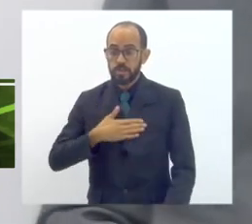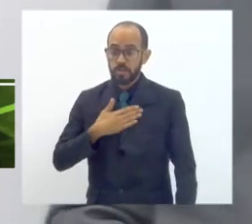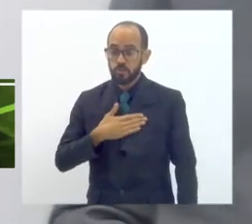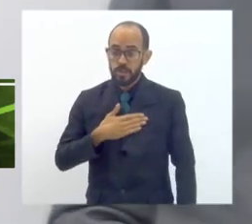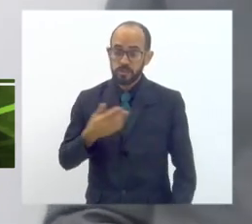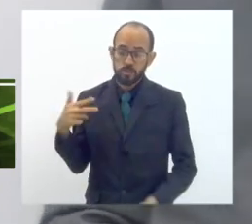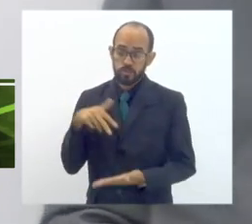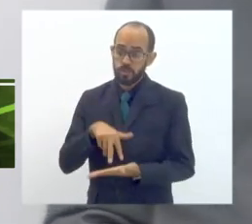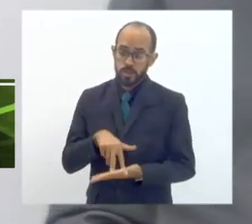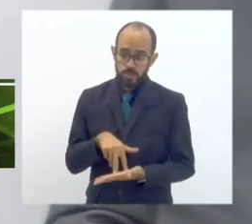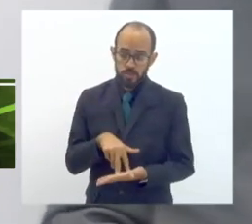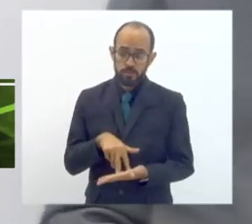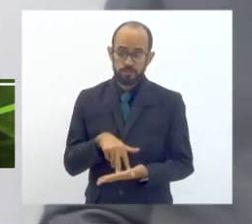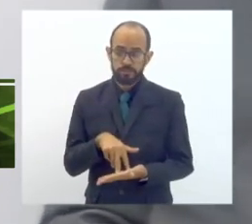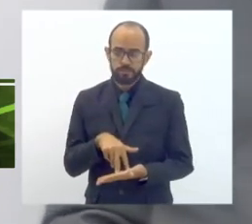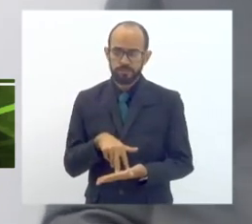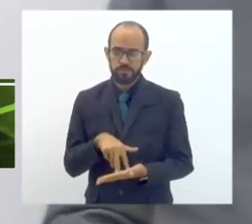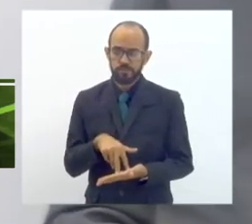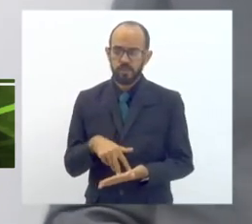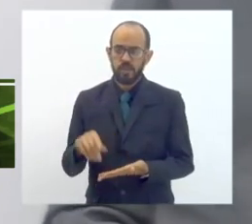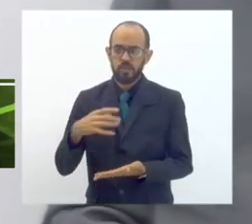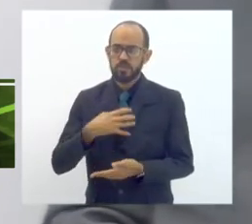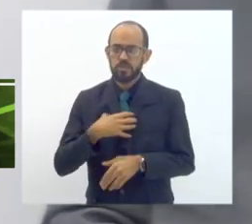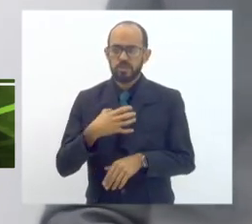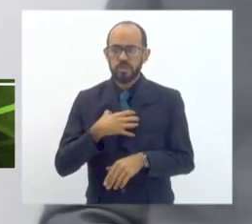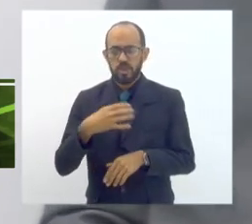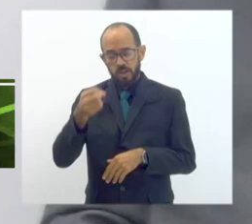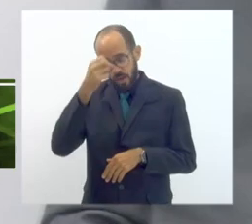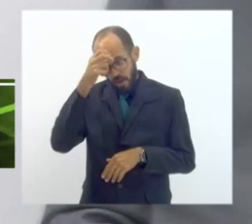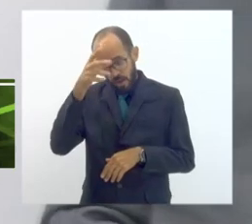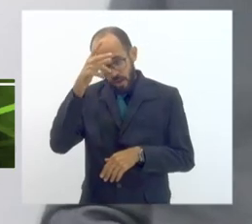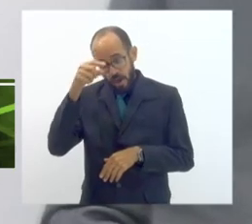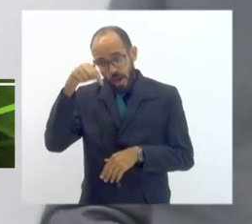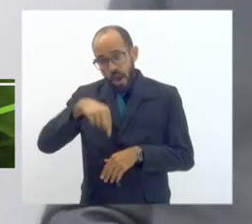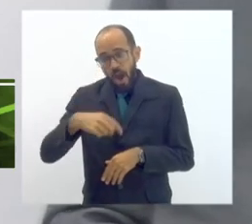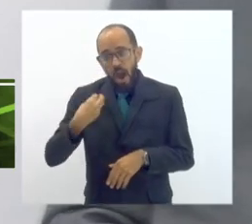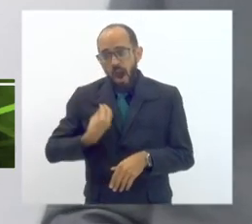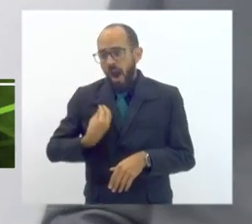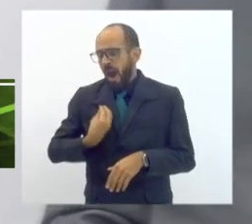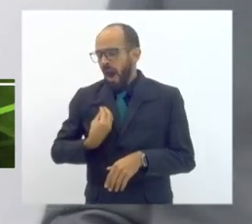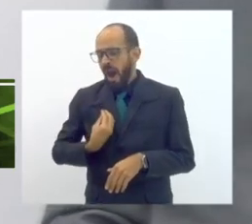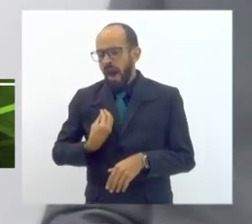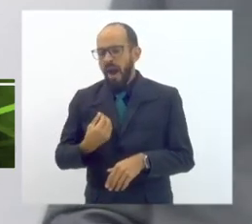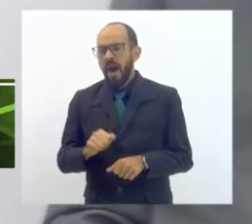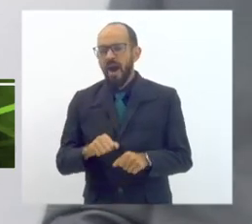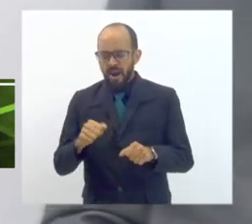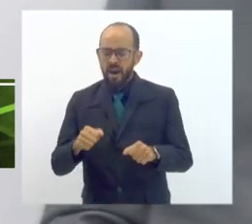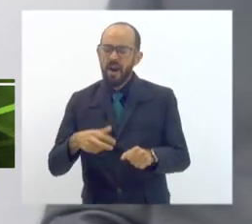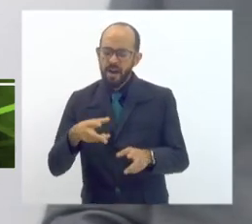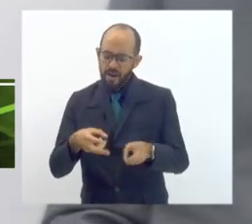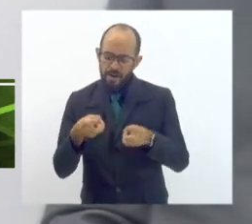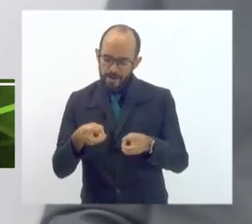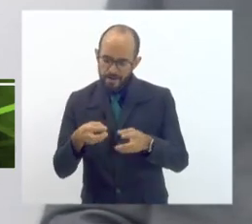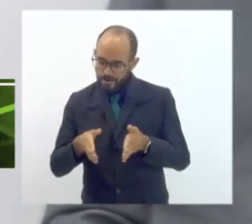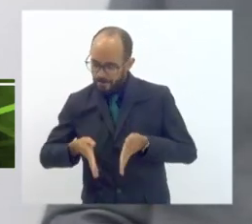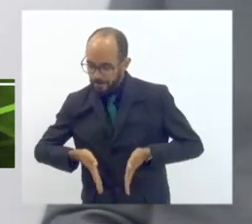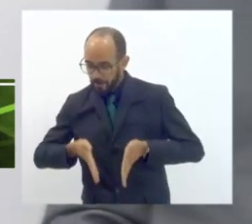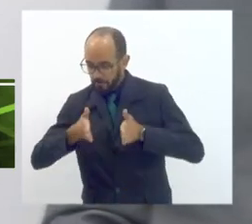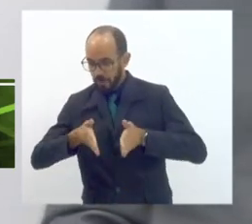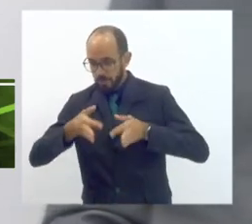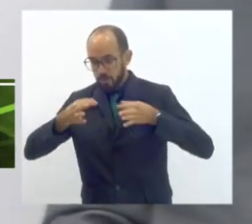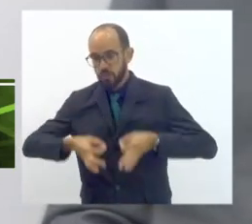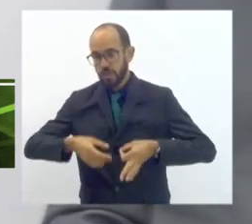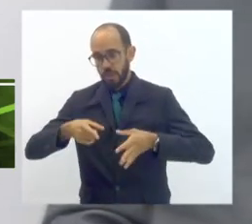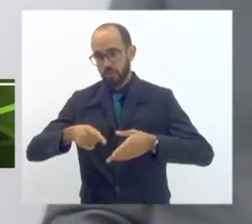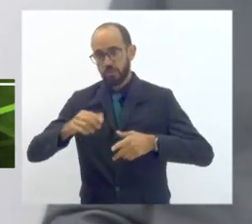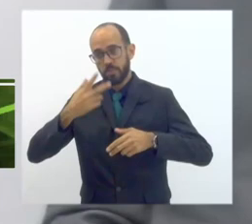acho que agora essa vibração que está vindo dos prefeitos aqui presentes mostra que a gente está efetivamente no caminho certo. Acho que é a primeira vez